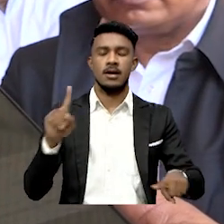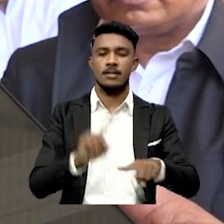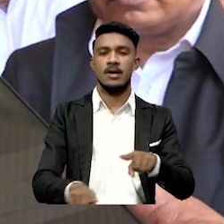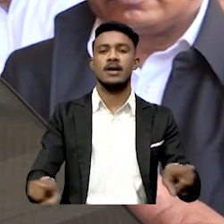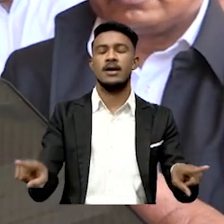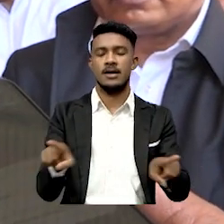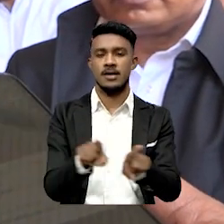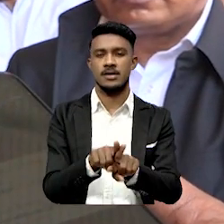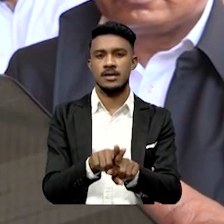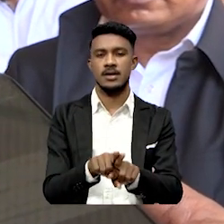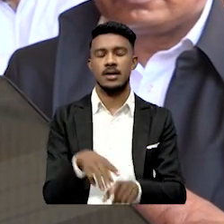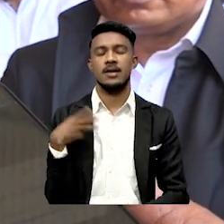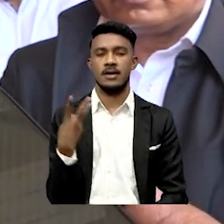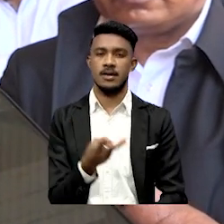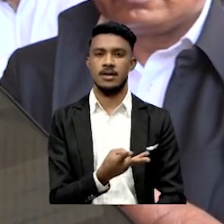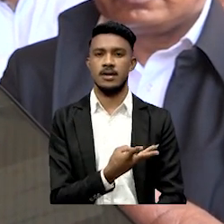ita